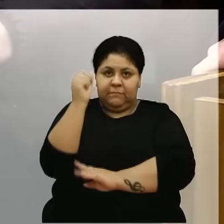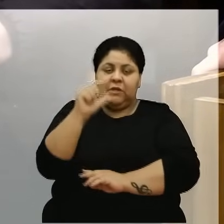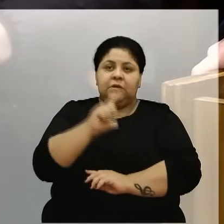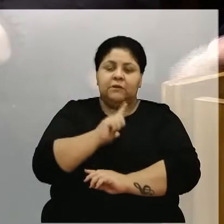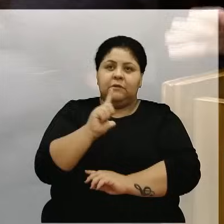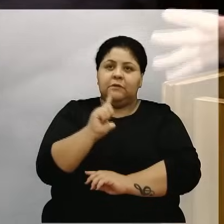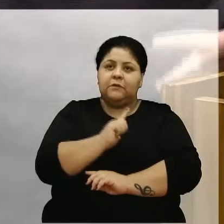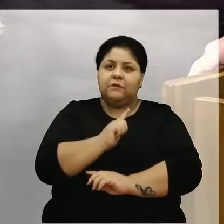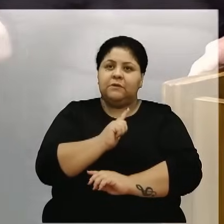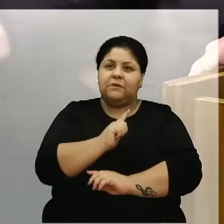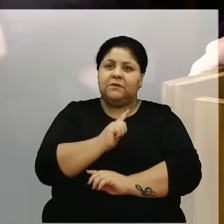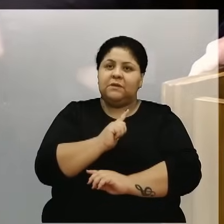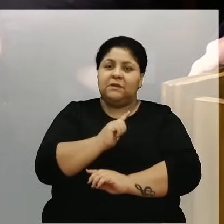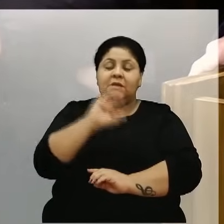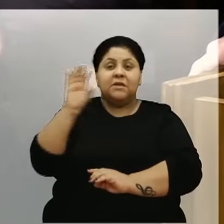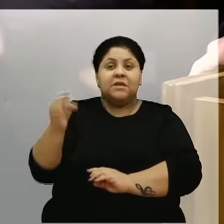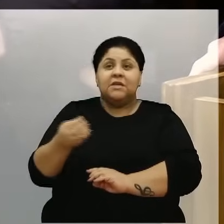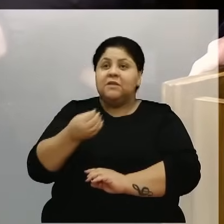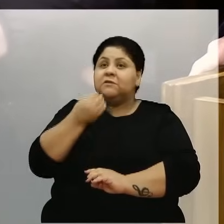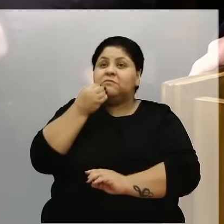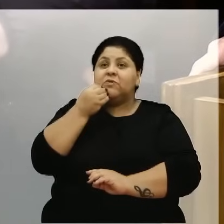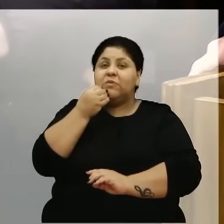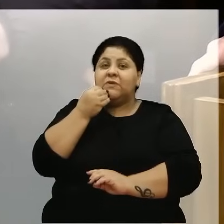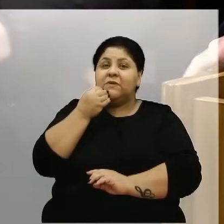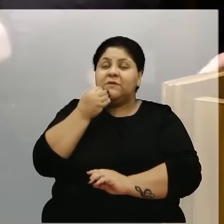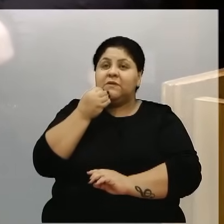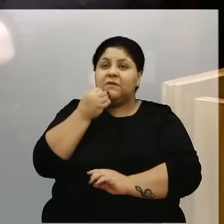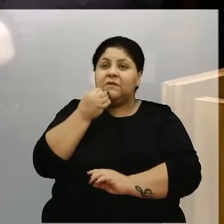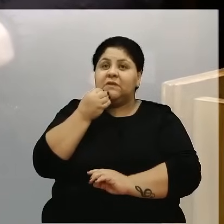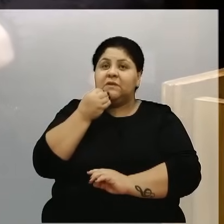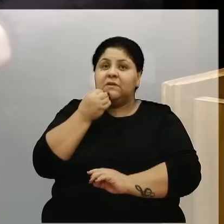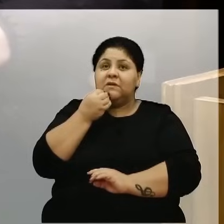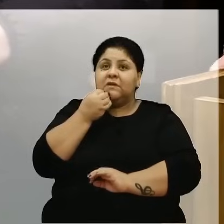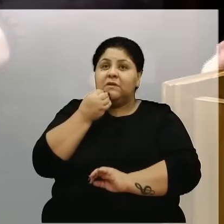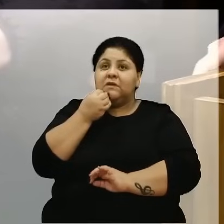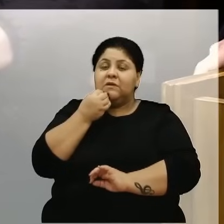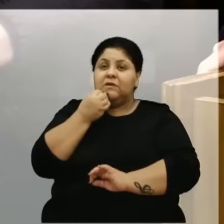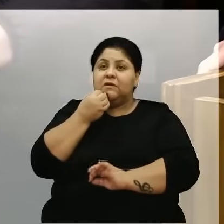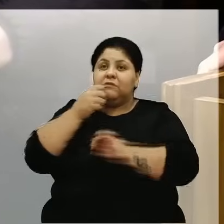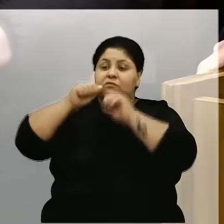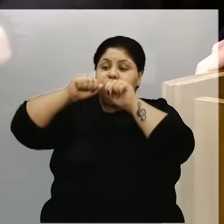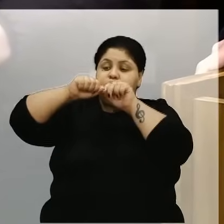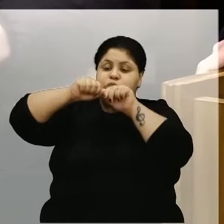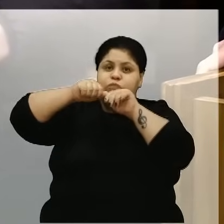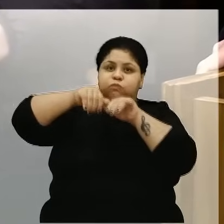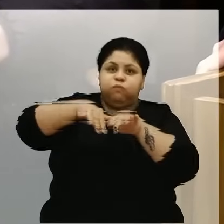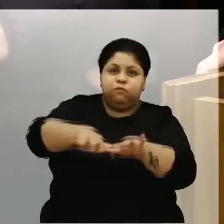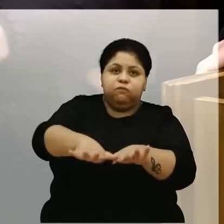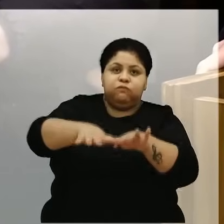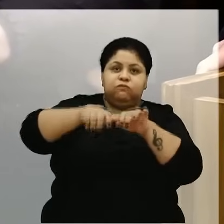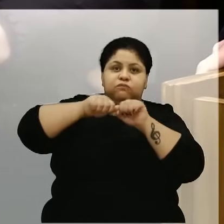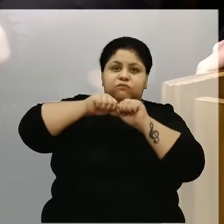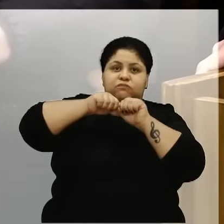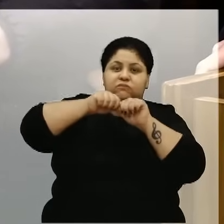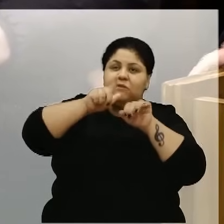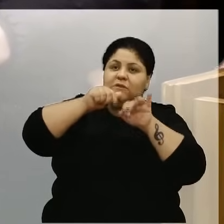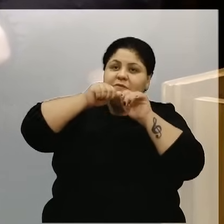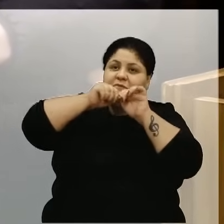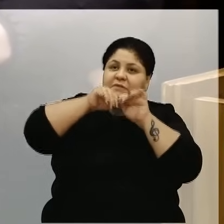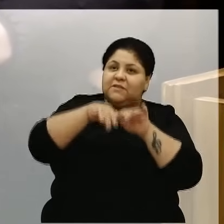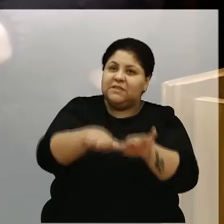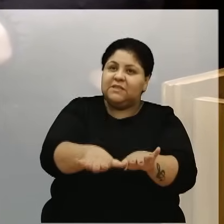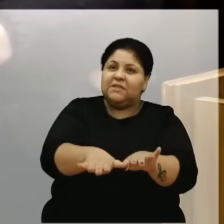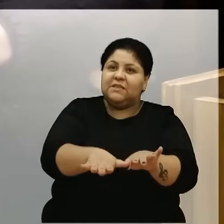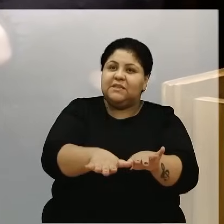a possibilidade iminente de deslizamento, né, Boldo, de um maciço, né, na casa